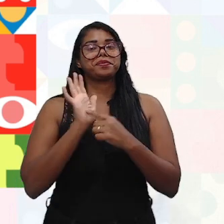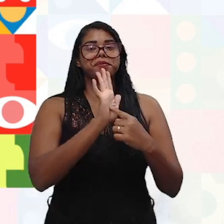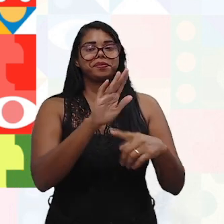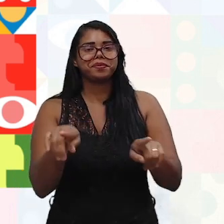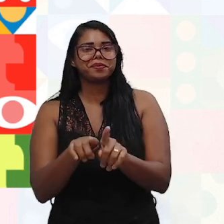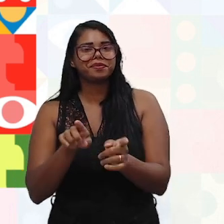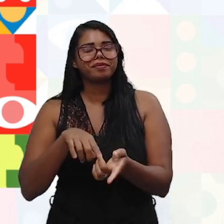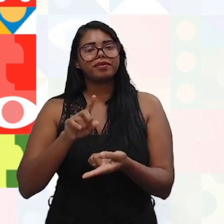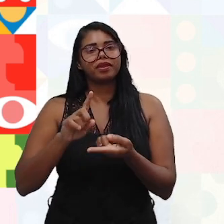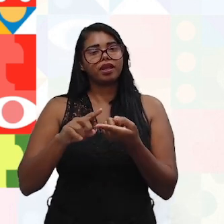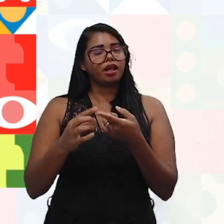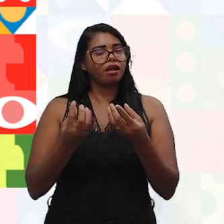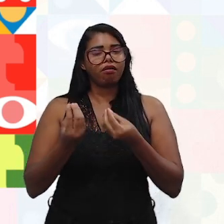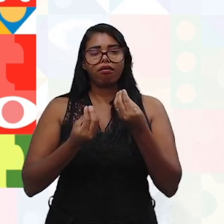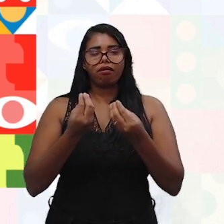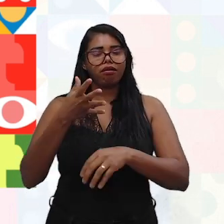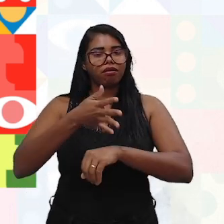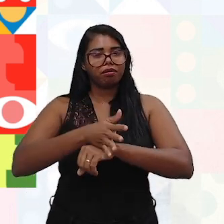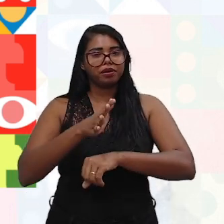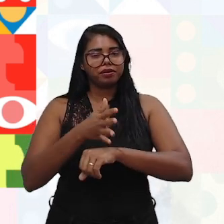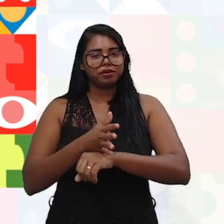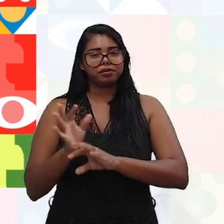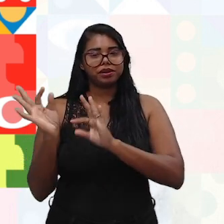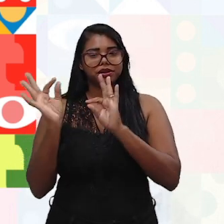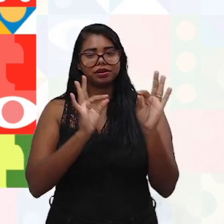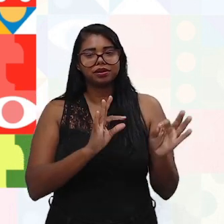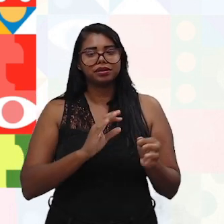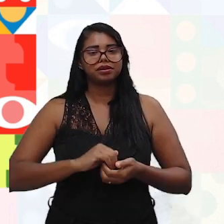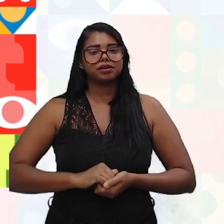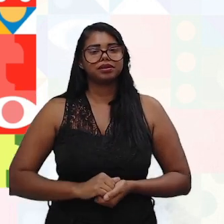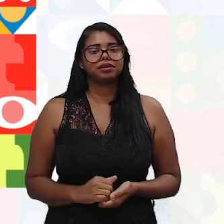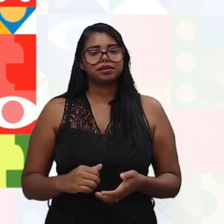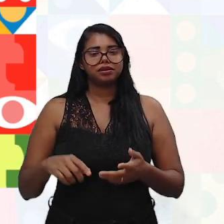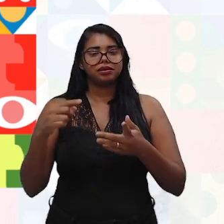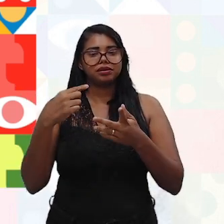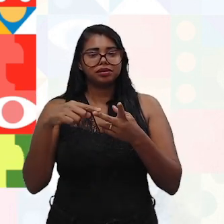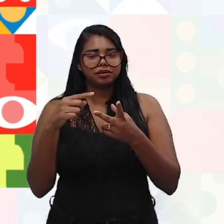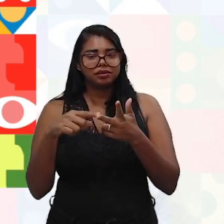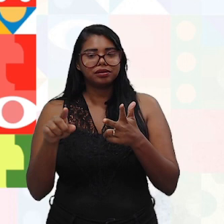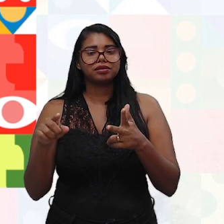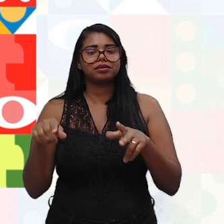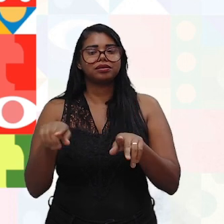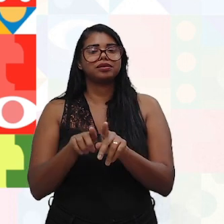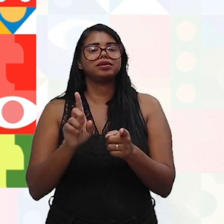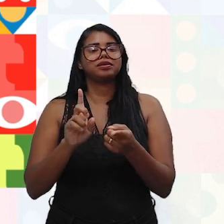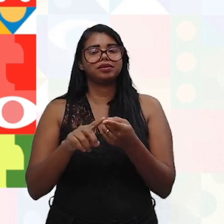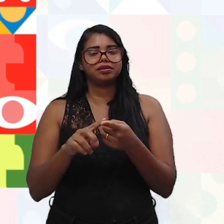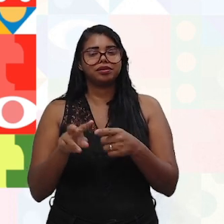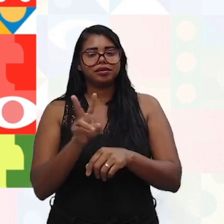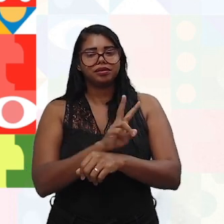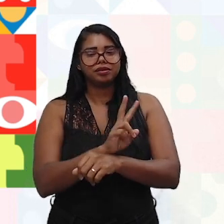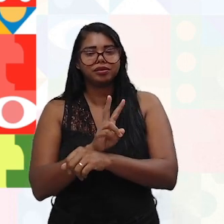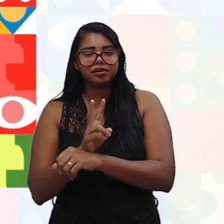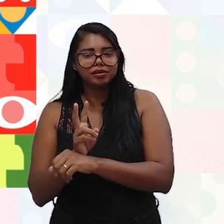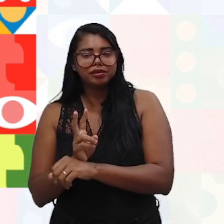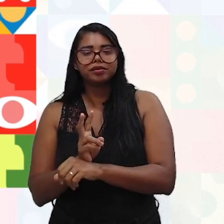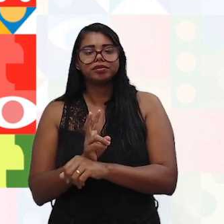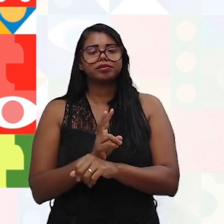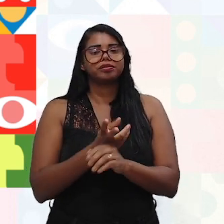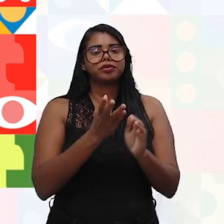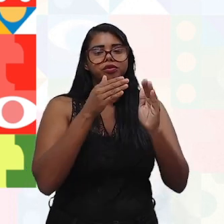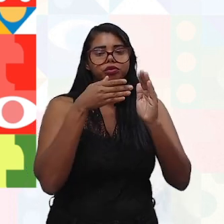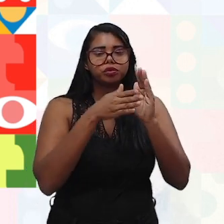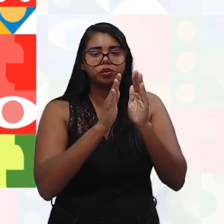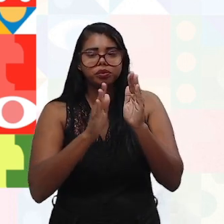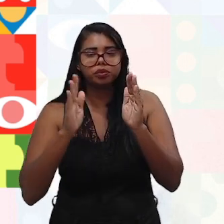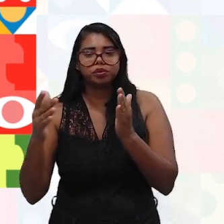pouquinho aí como é que vai ser essa prática. Outro ponto são os passos essenciais para a preservação e conservação do acervo.